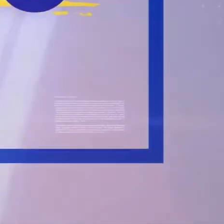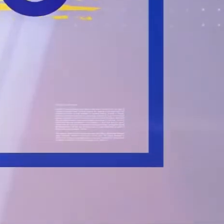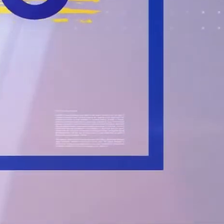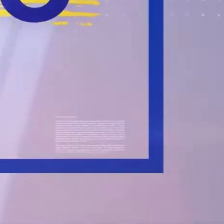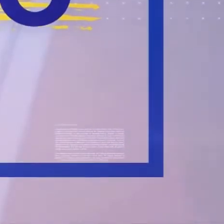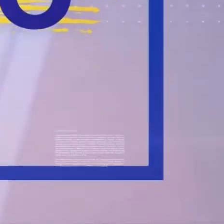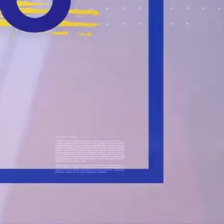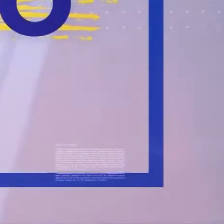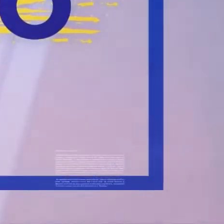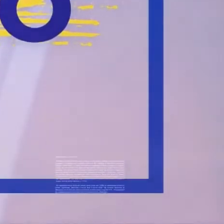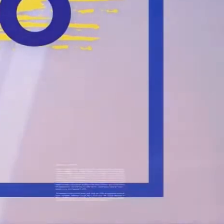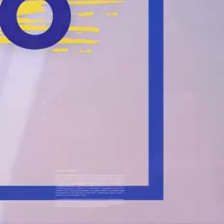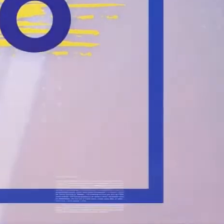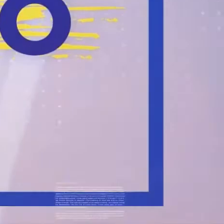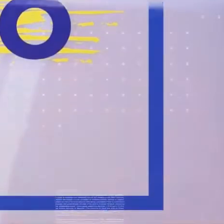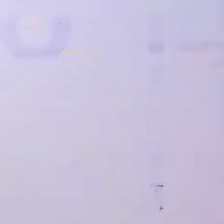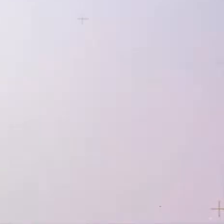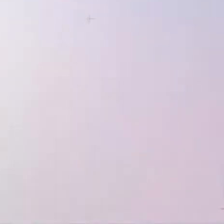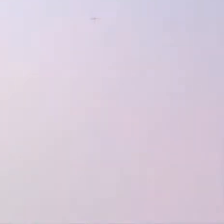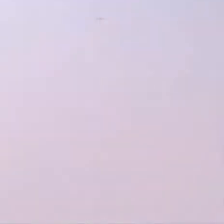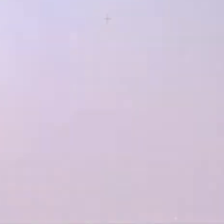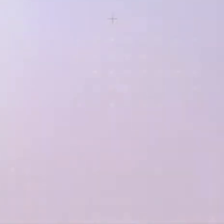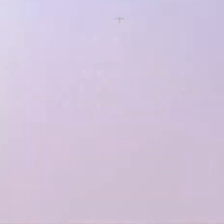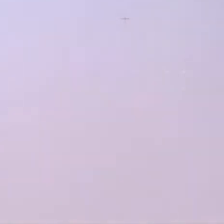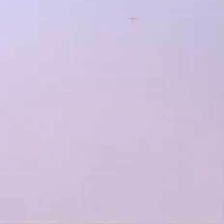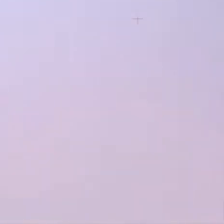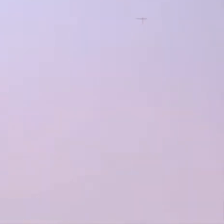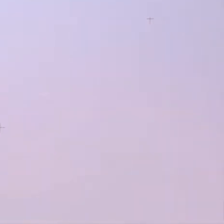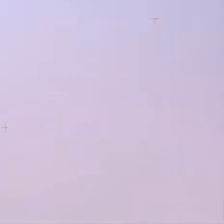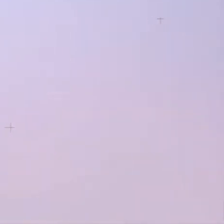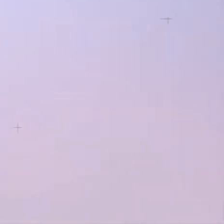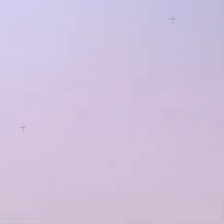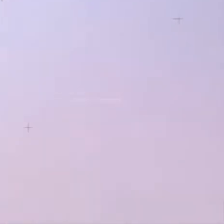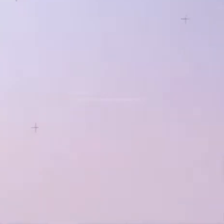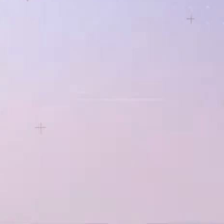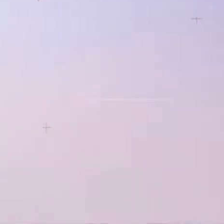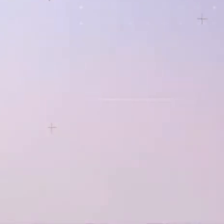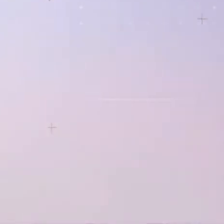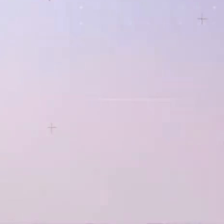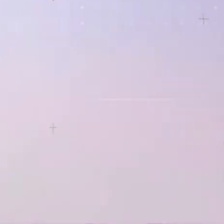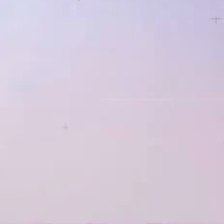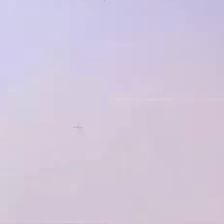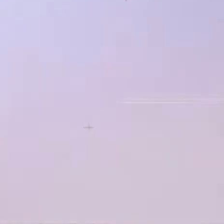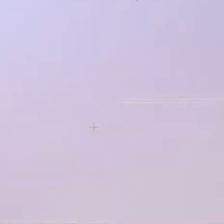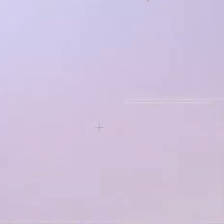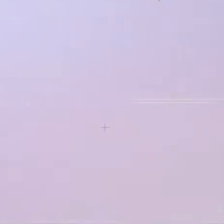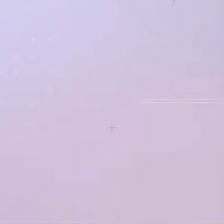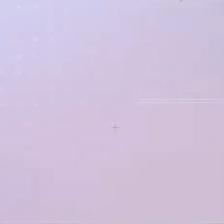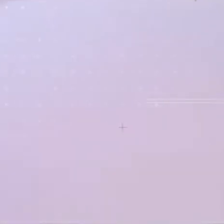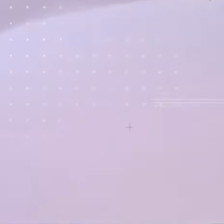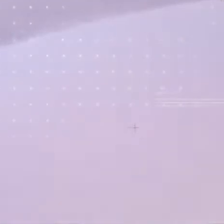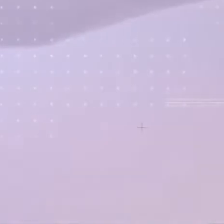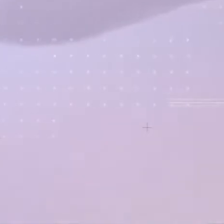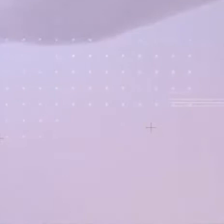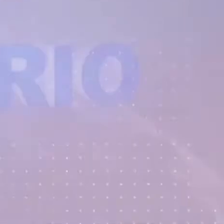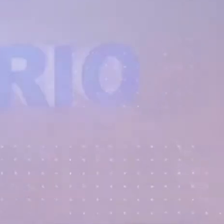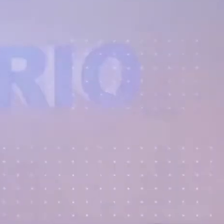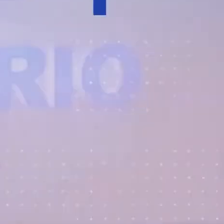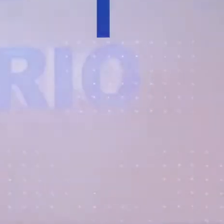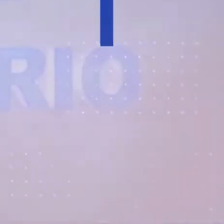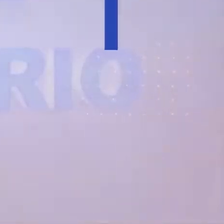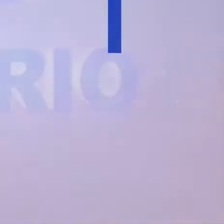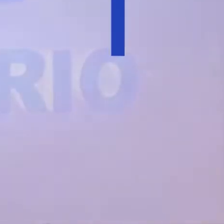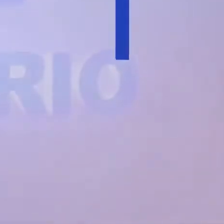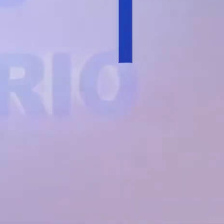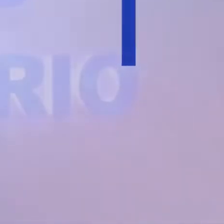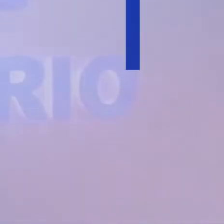primeira parcela, você só paga em dezembro. Nos cartões, dividimos em até 10 vezes sem juros. Vem correndo aproveitar estas e outras novidades